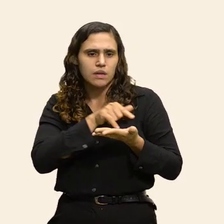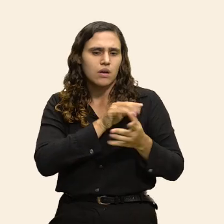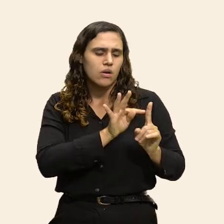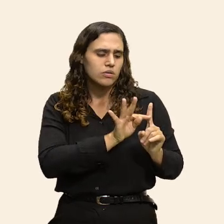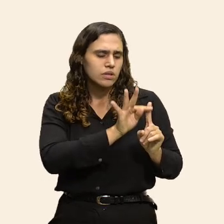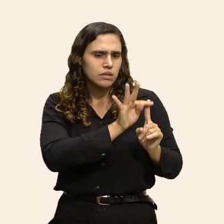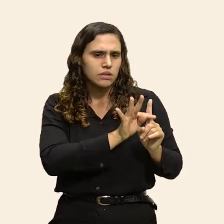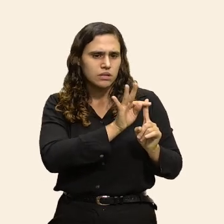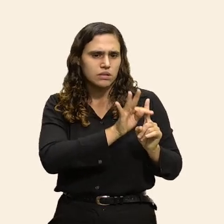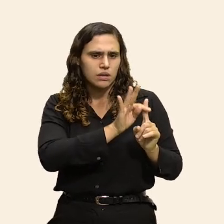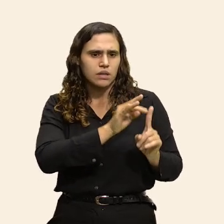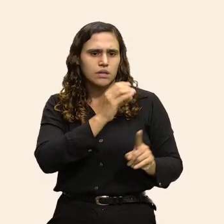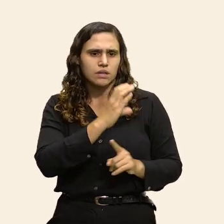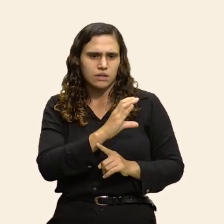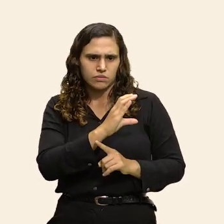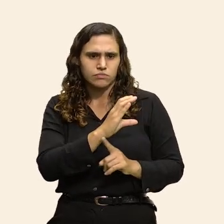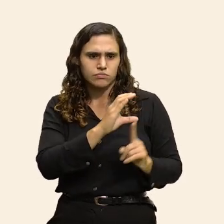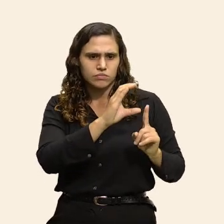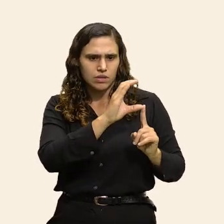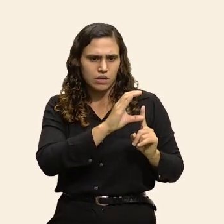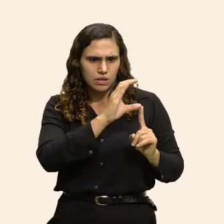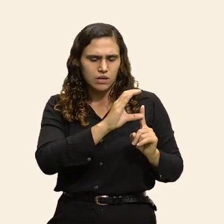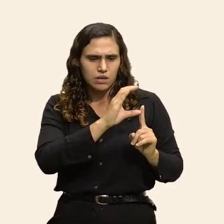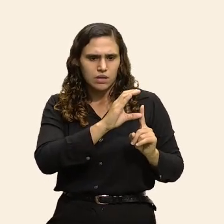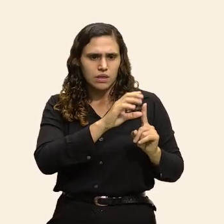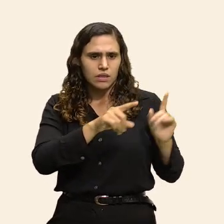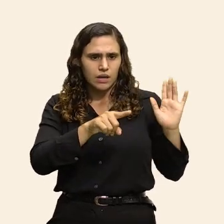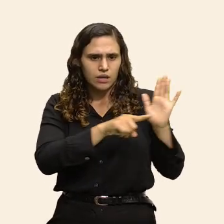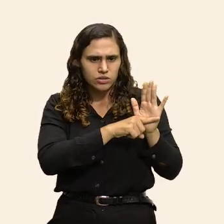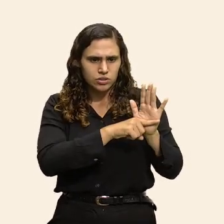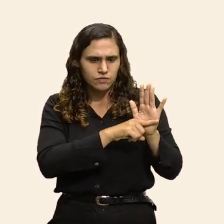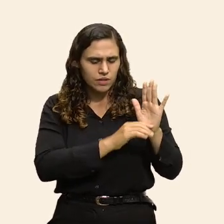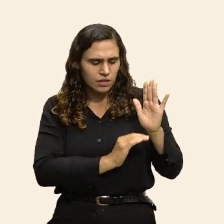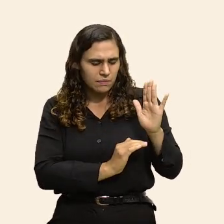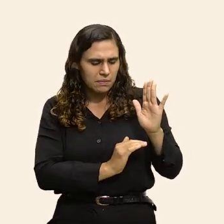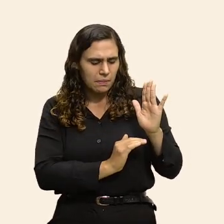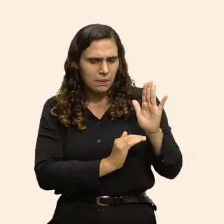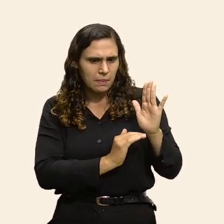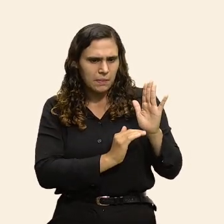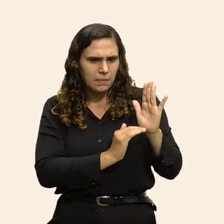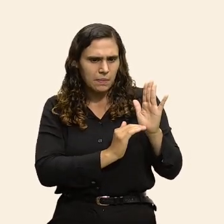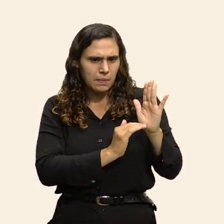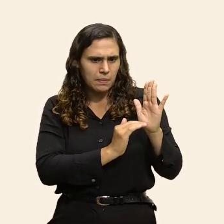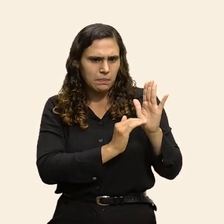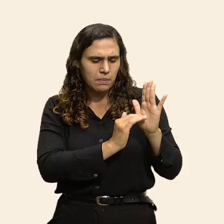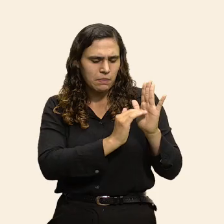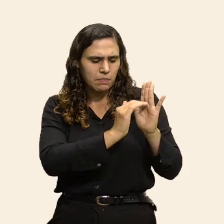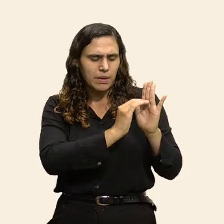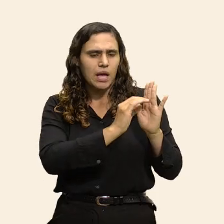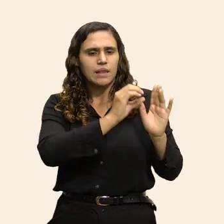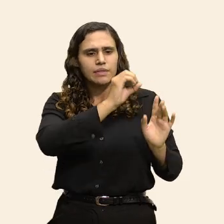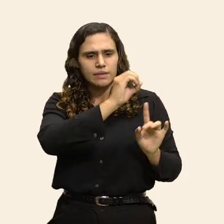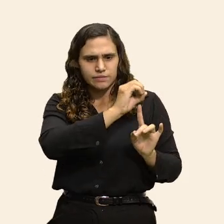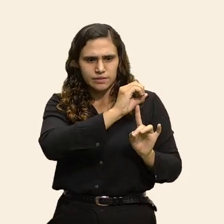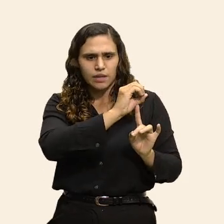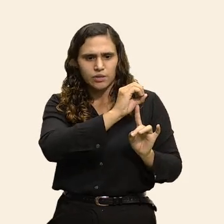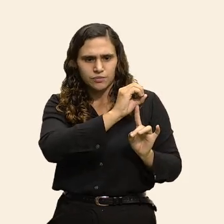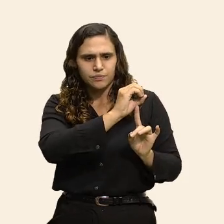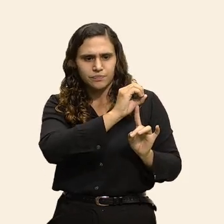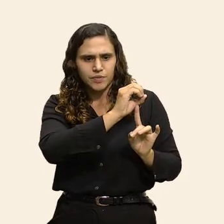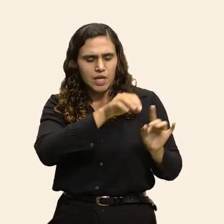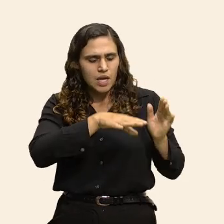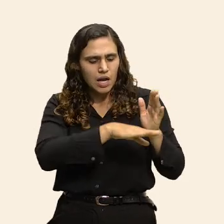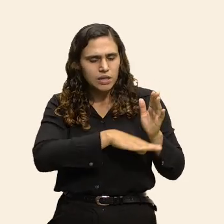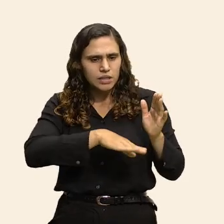graus Celsius negativa, tá? Então ela vai aumentando até chegar em 0. Essa parte aqui é a parte que nós temos a fase sólida da